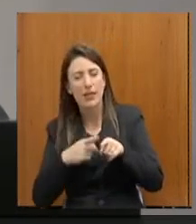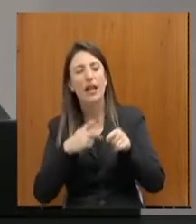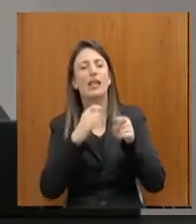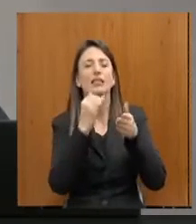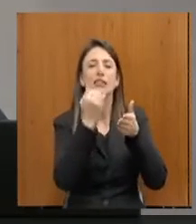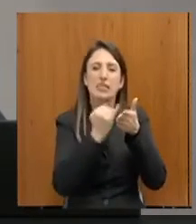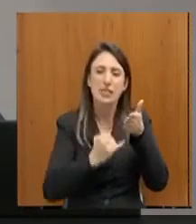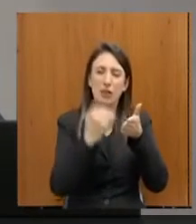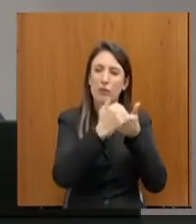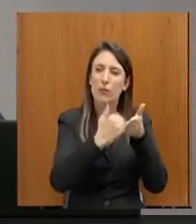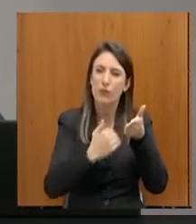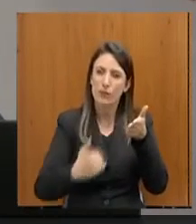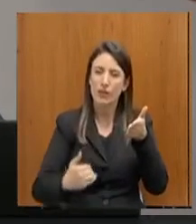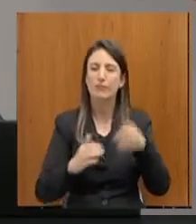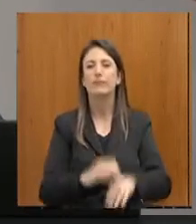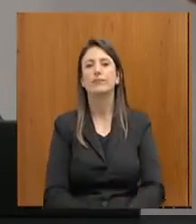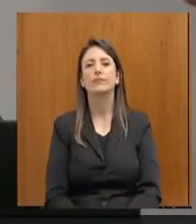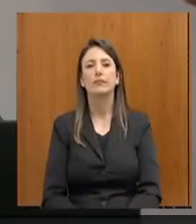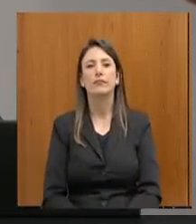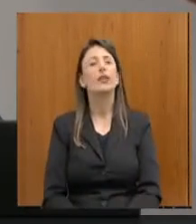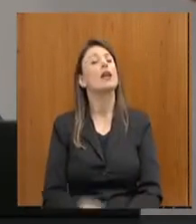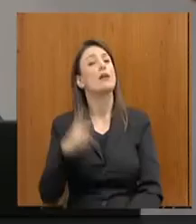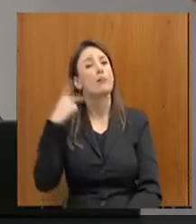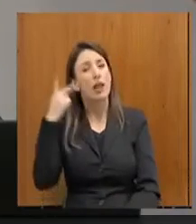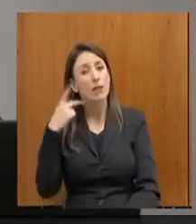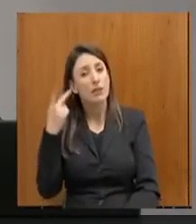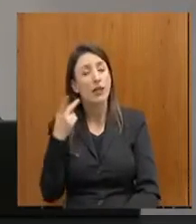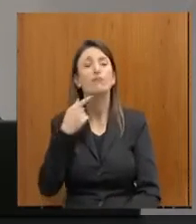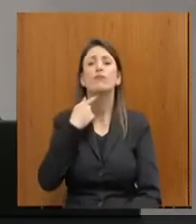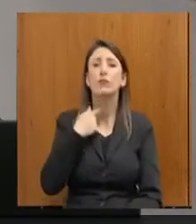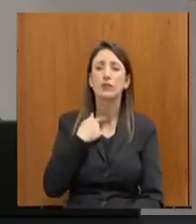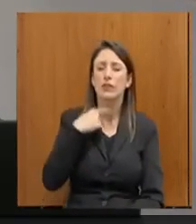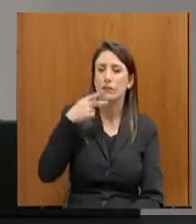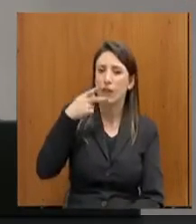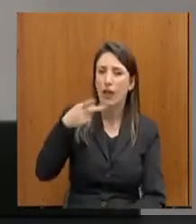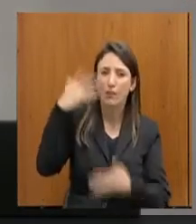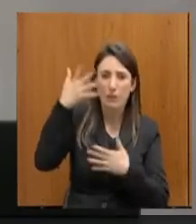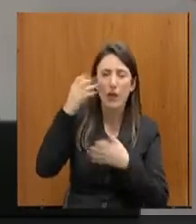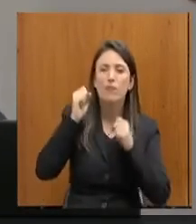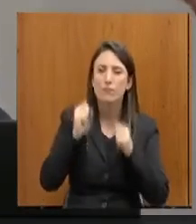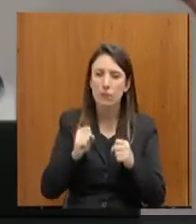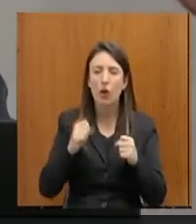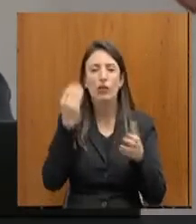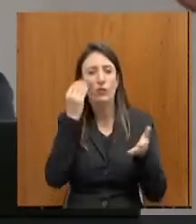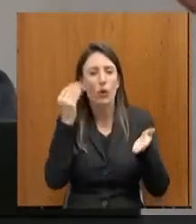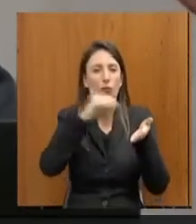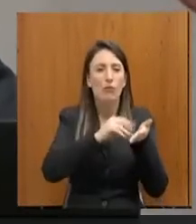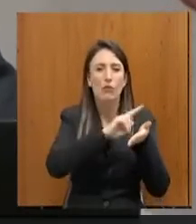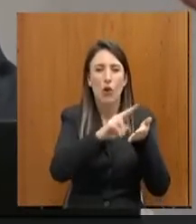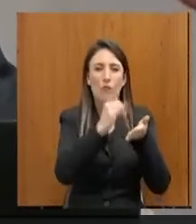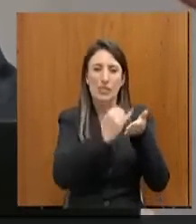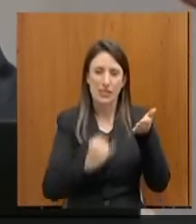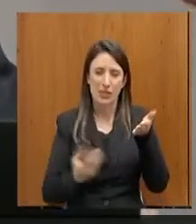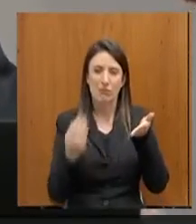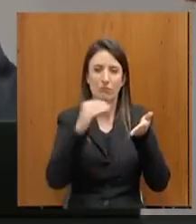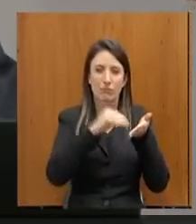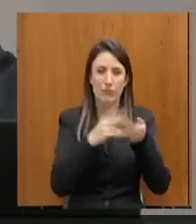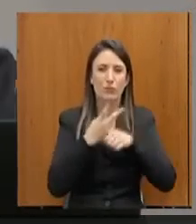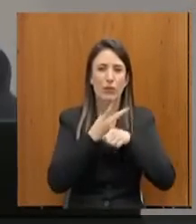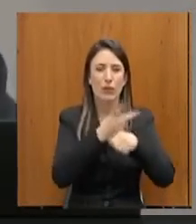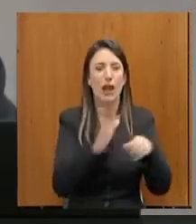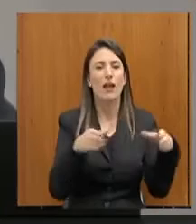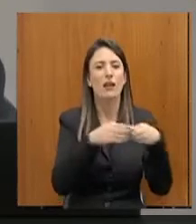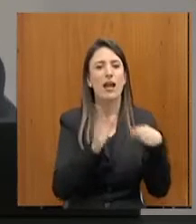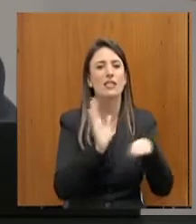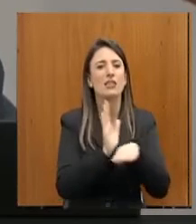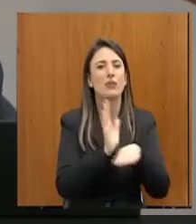e os parlamentares que desejarem fazer uso da palavra podem se inscrever pessoalmente junto a assessoria da comissão ou